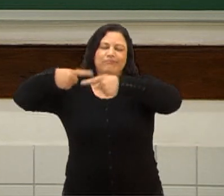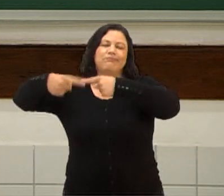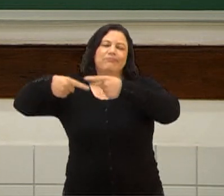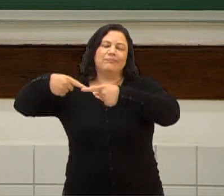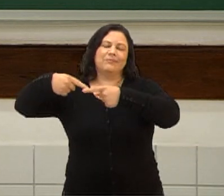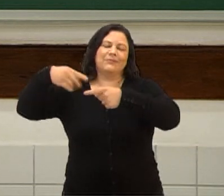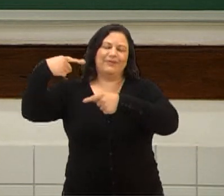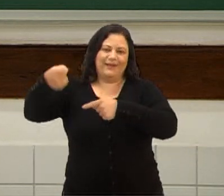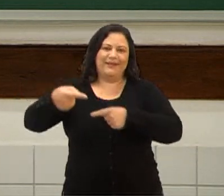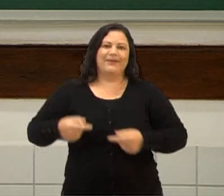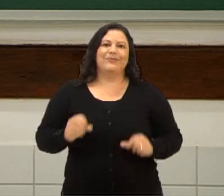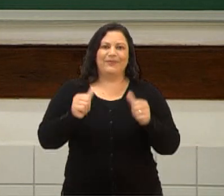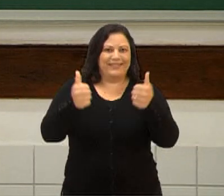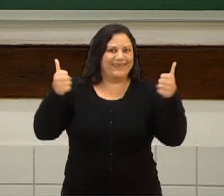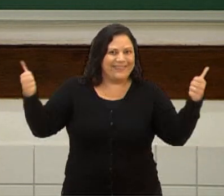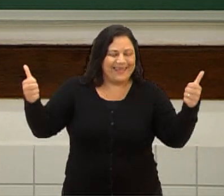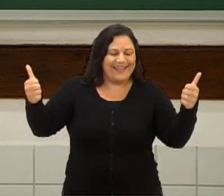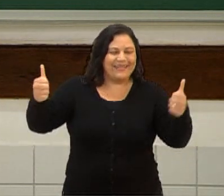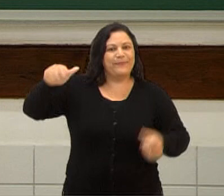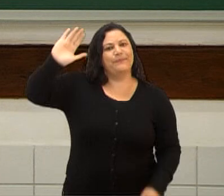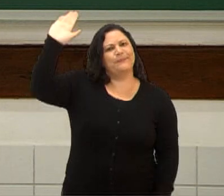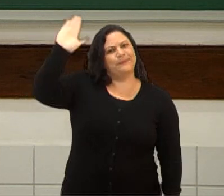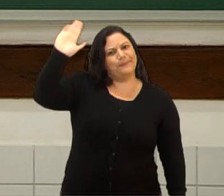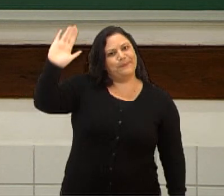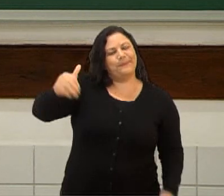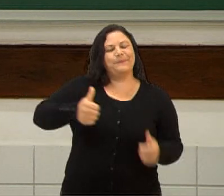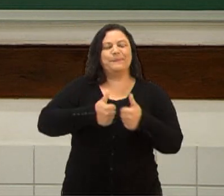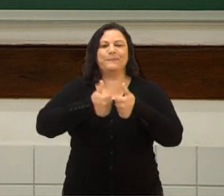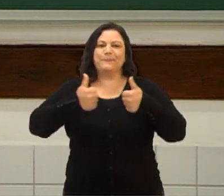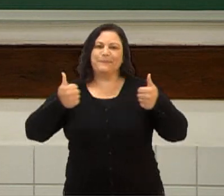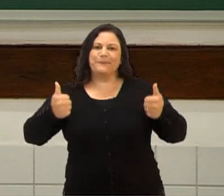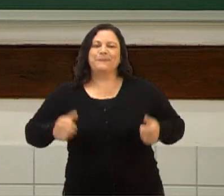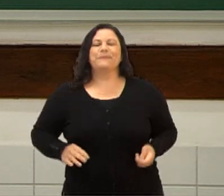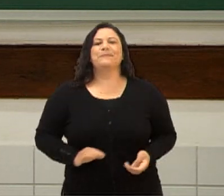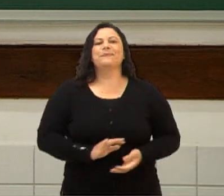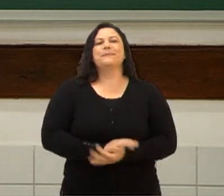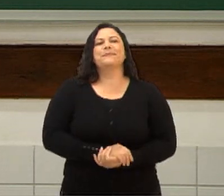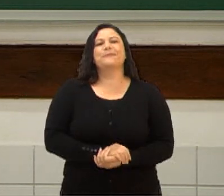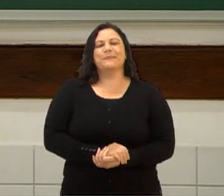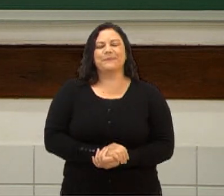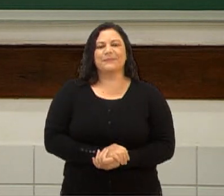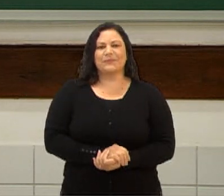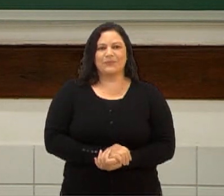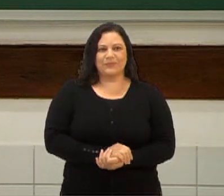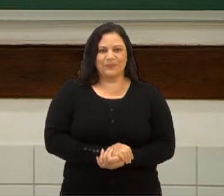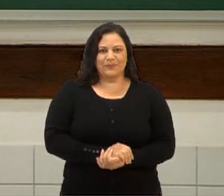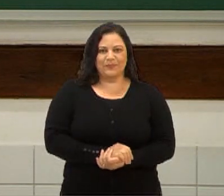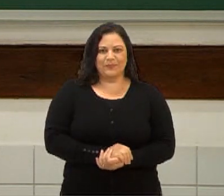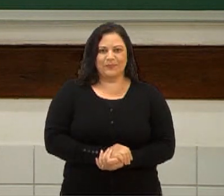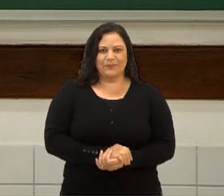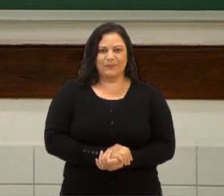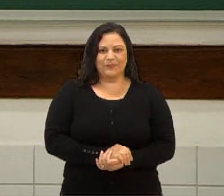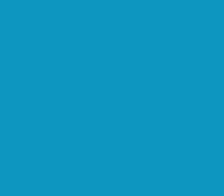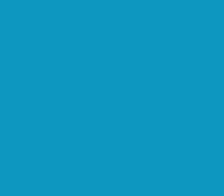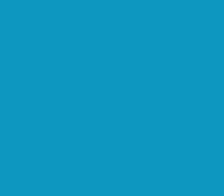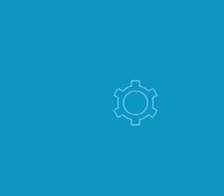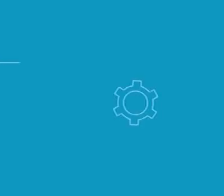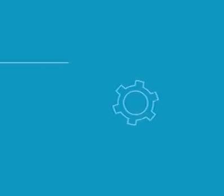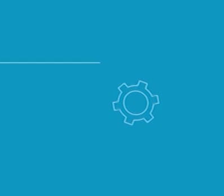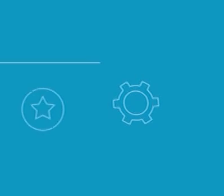meu recadinho para vocês. Bye bye, thank you for your attention. See you next class, students.